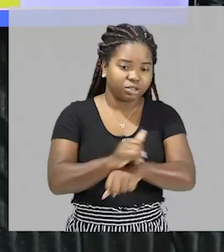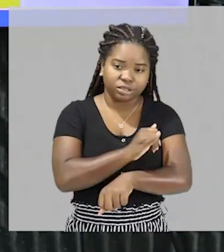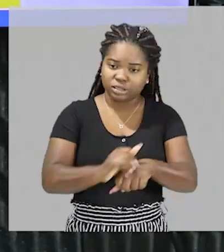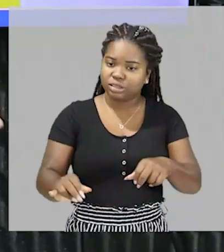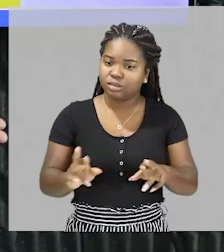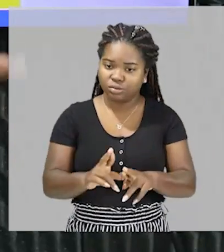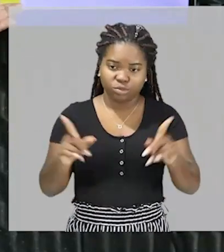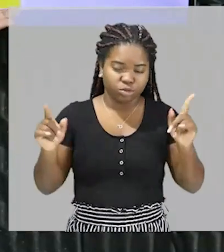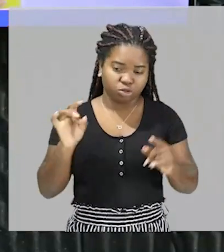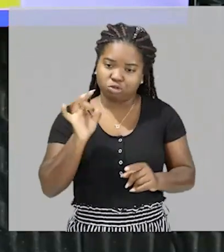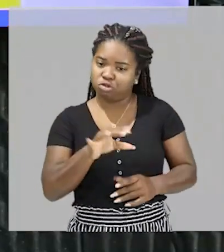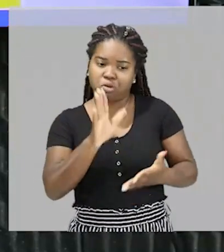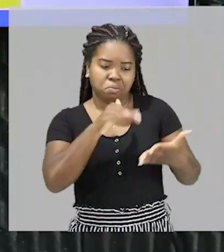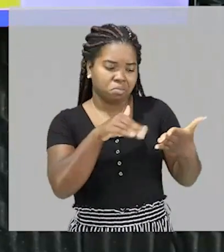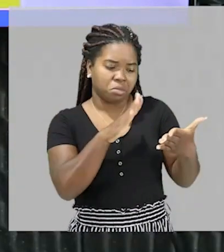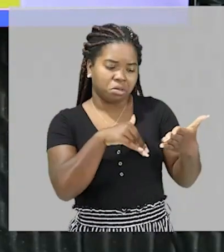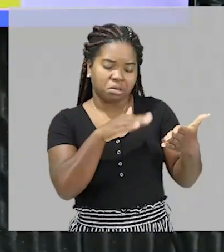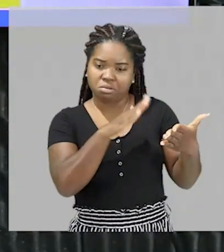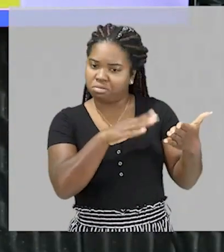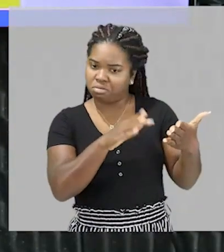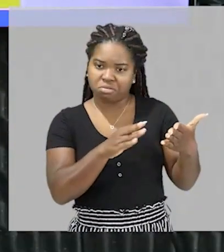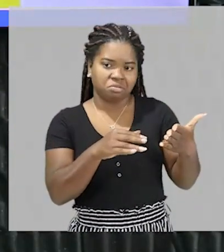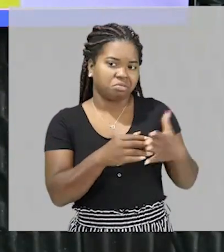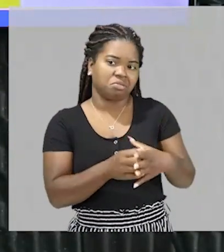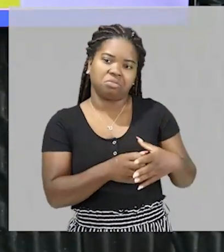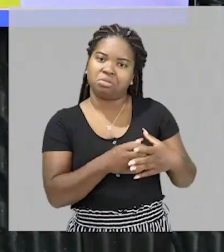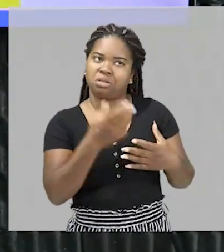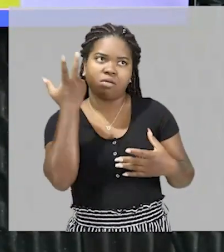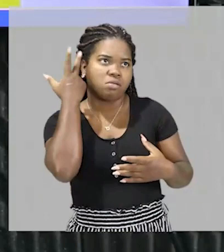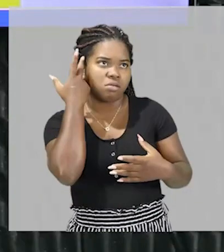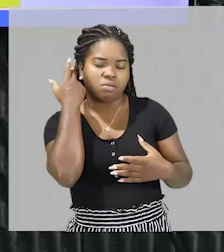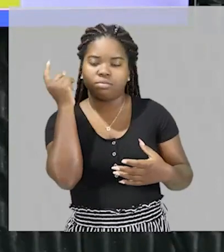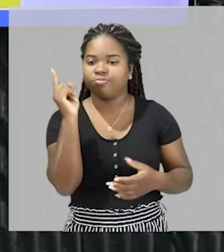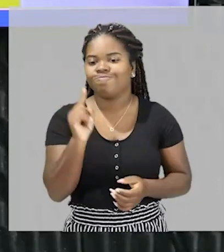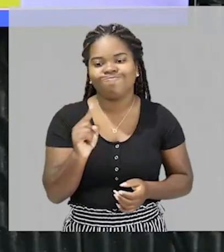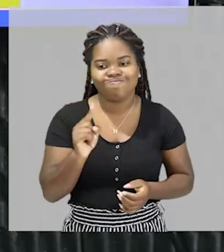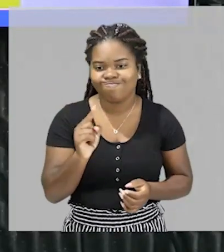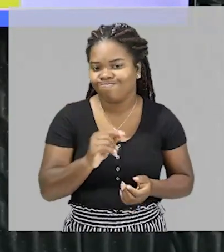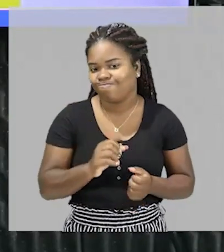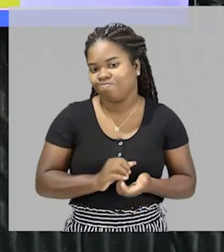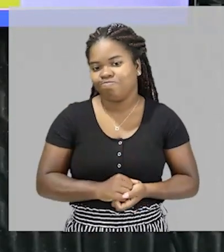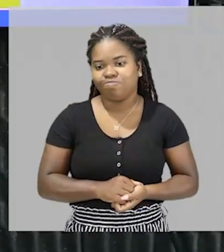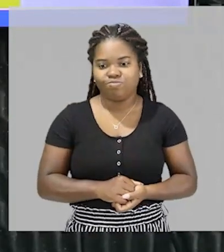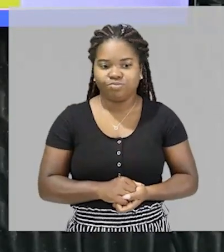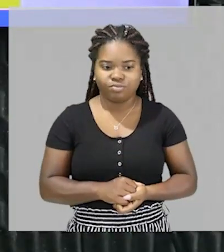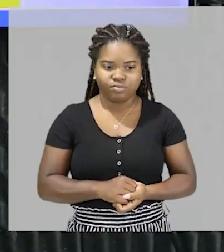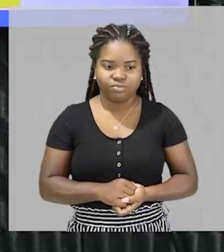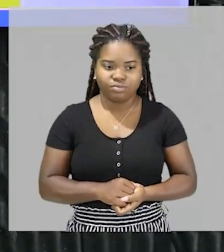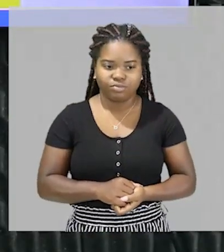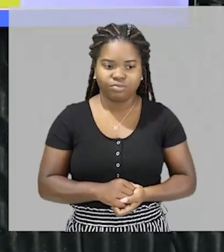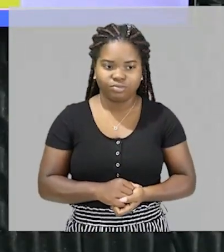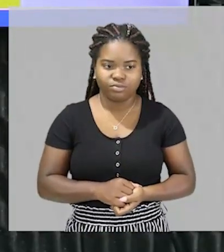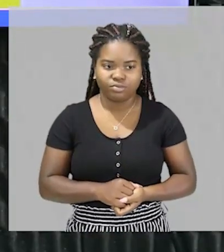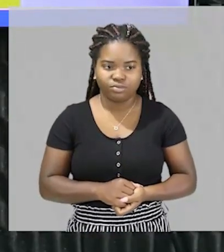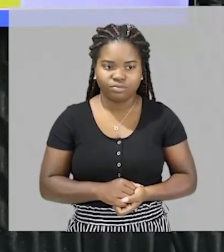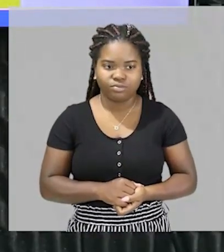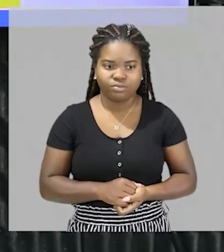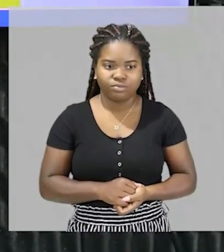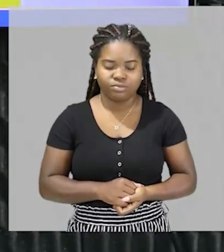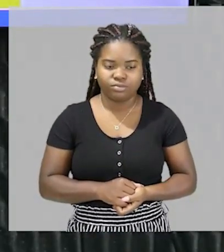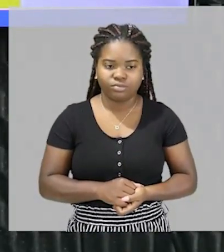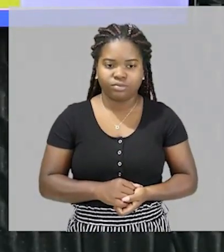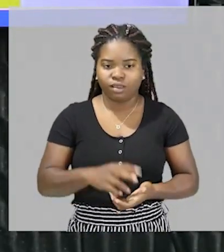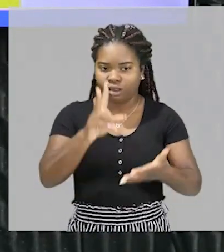diferentes, não somente a pintura tradicionalmente ensinada em escolas. Decolagem.